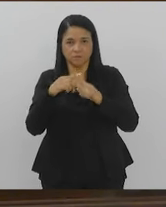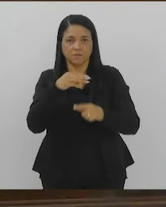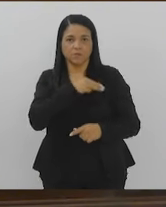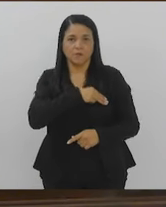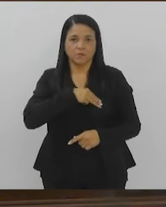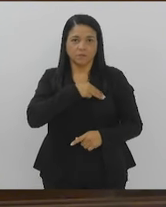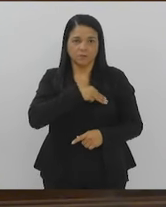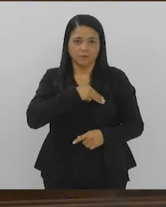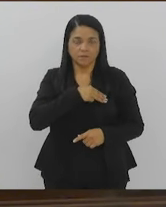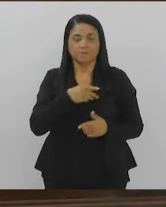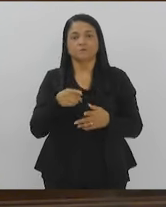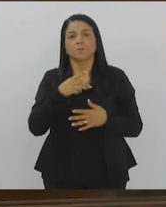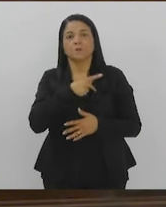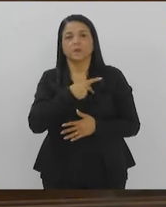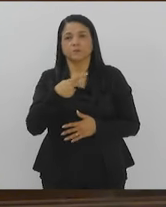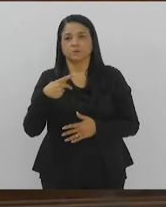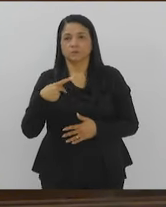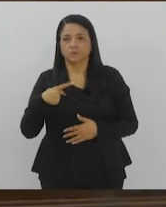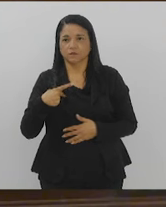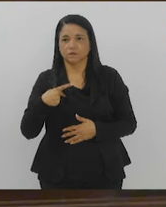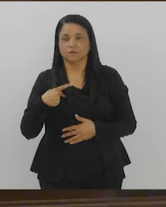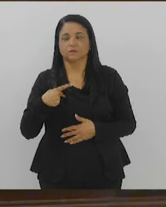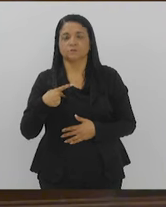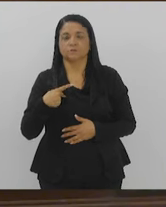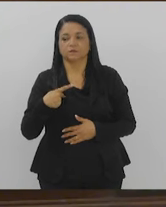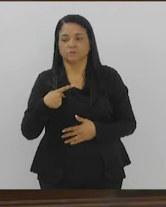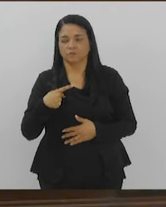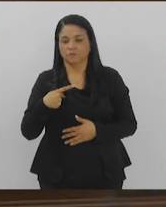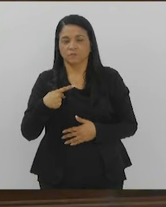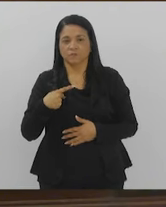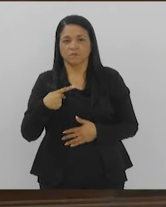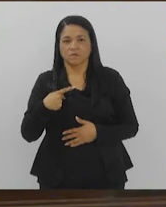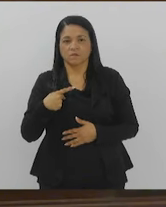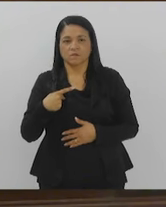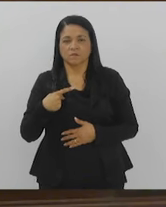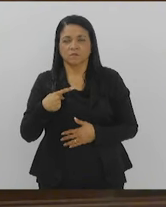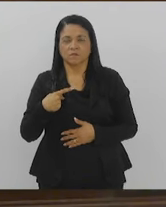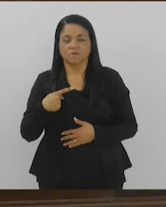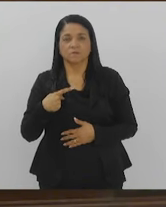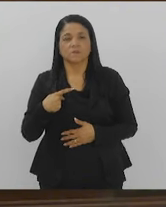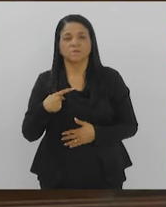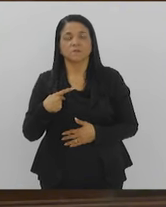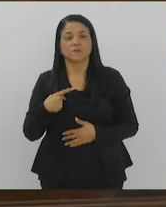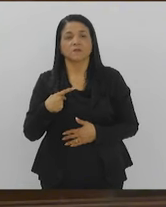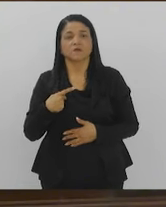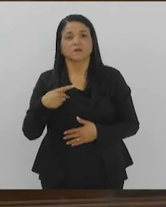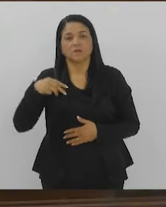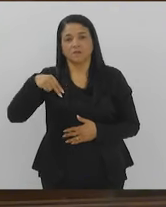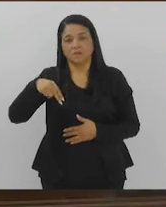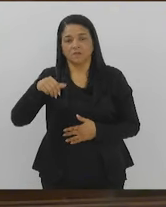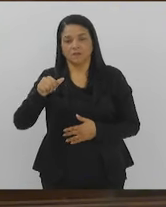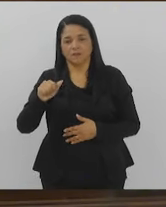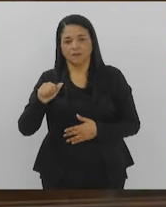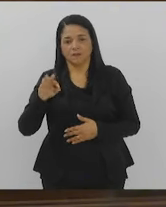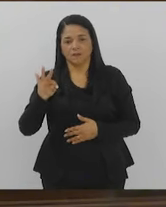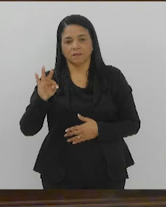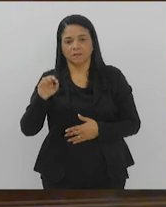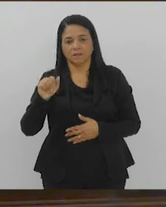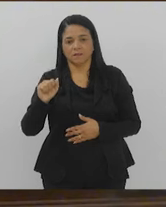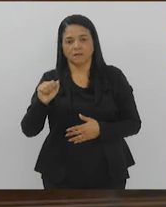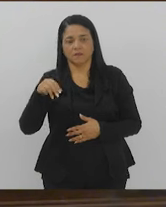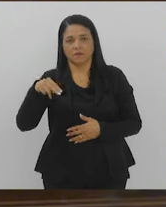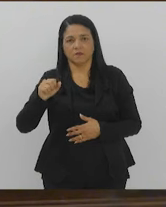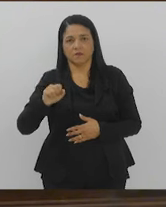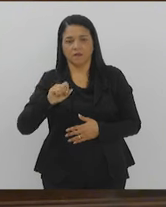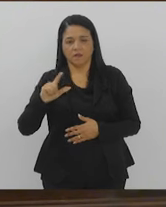Pastor, quero saudar, que não está à mesa, mas o pastor Natanael Eufrásio, que é